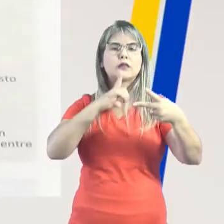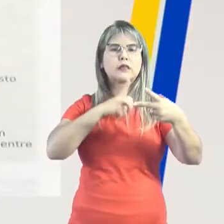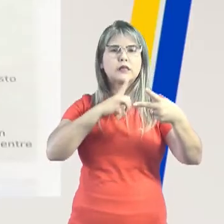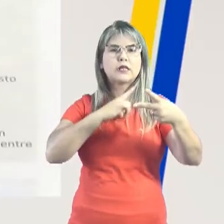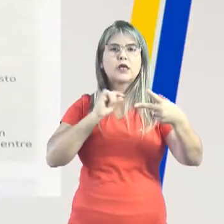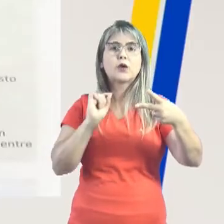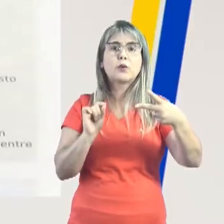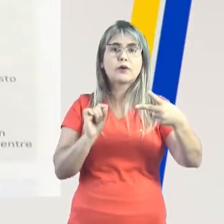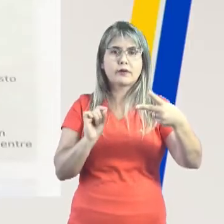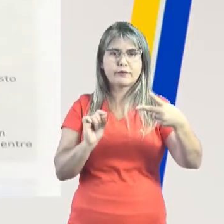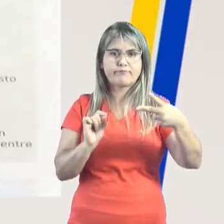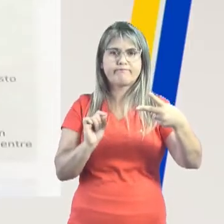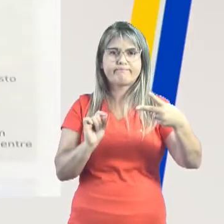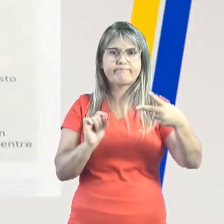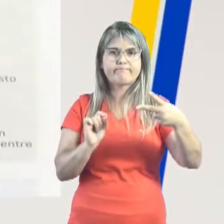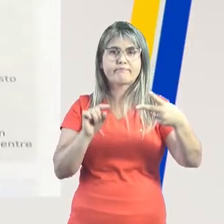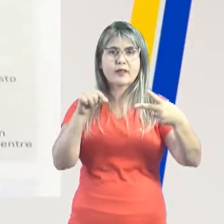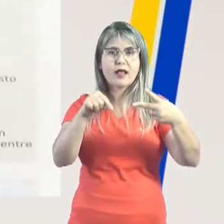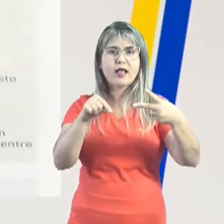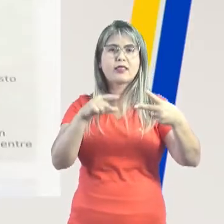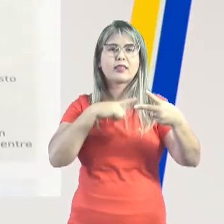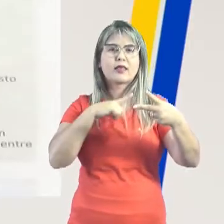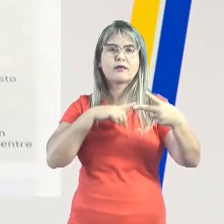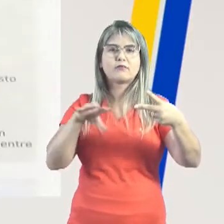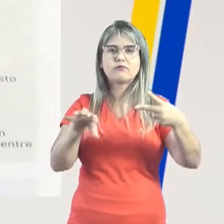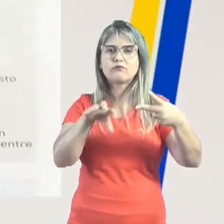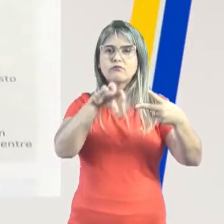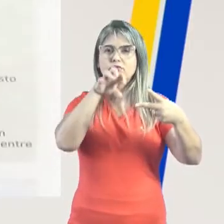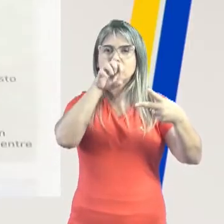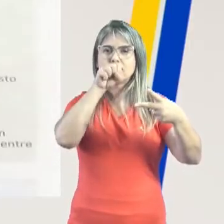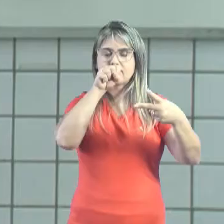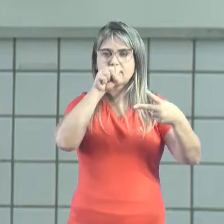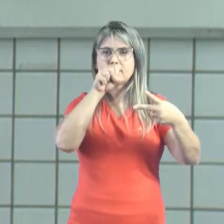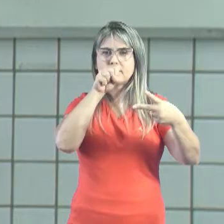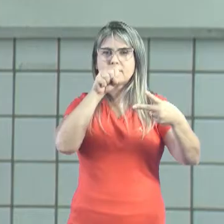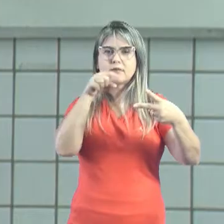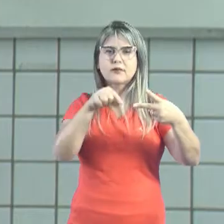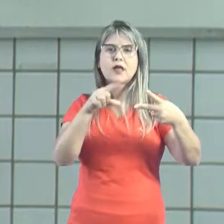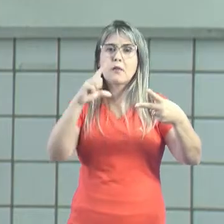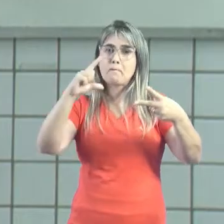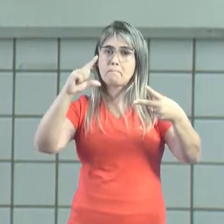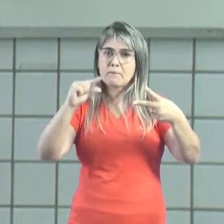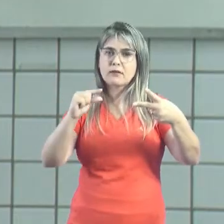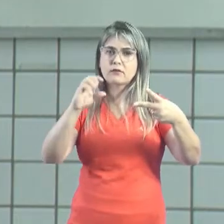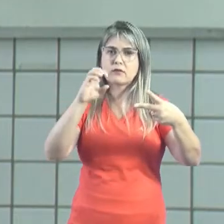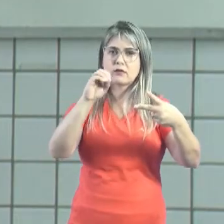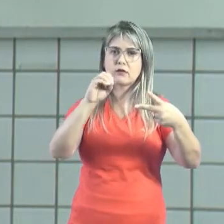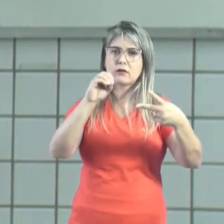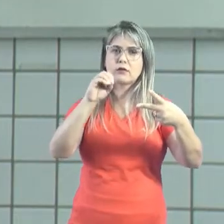um baixo índice de gás oxigênio, sangue venoso,